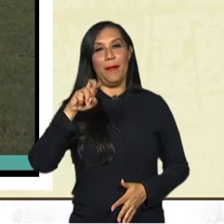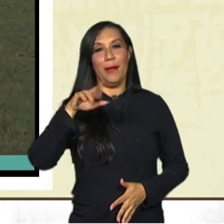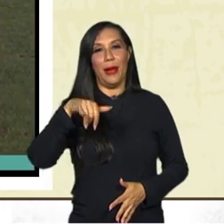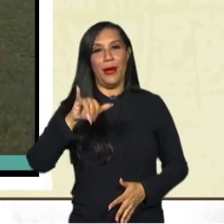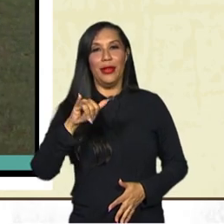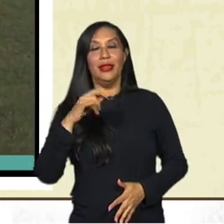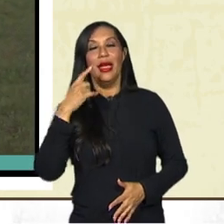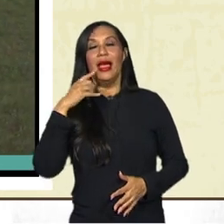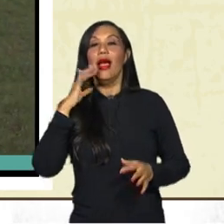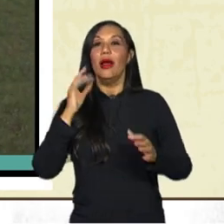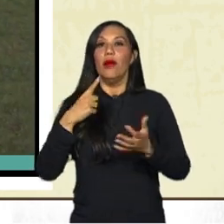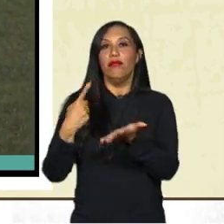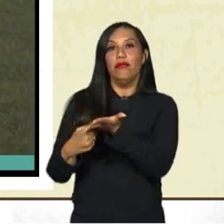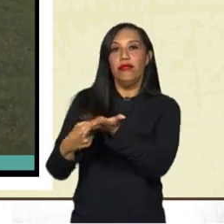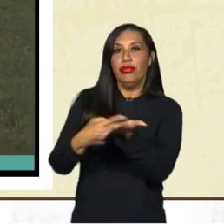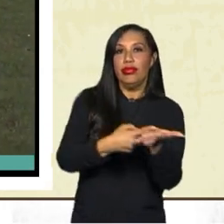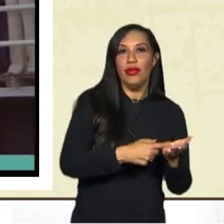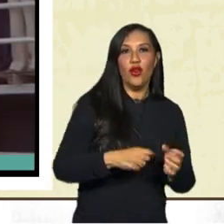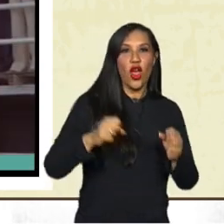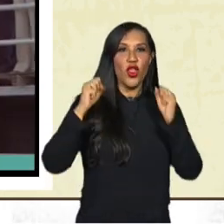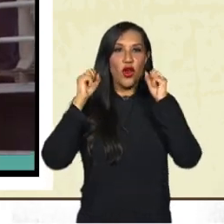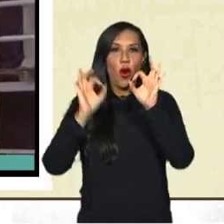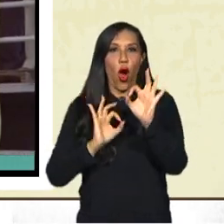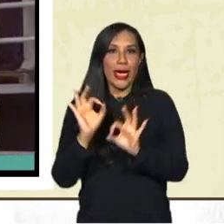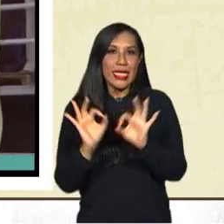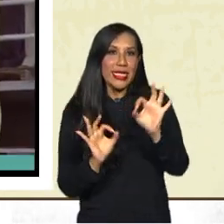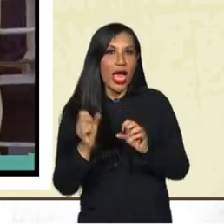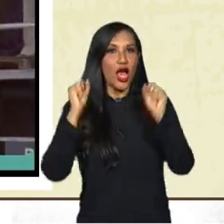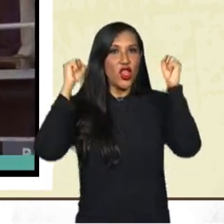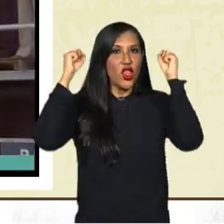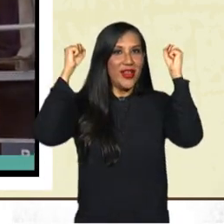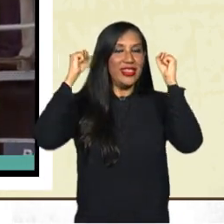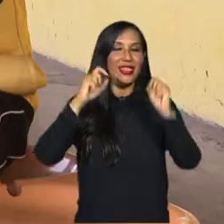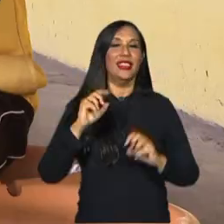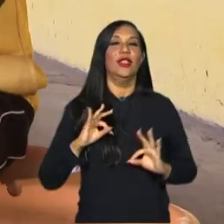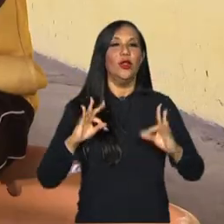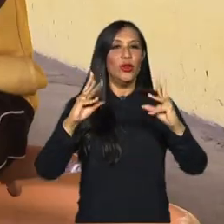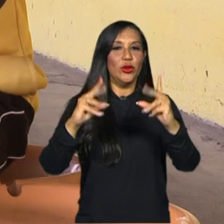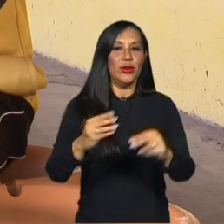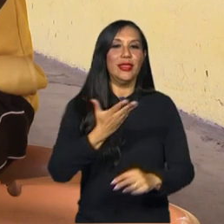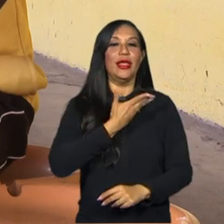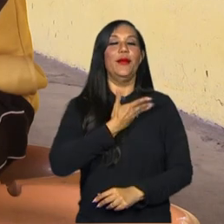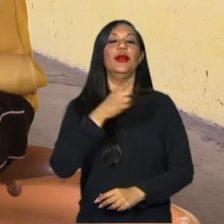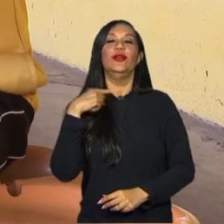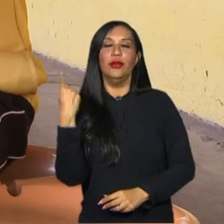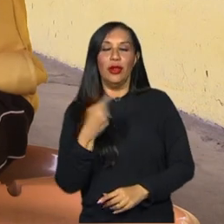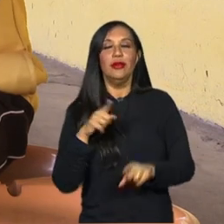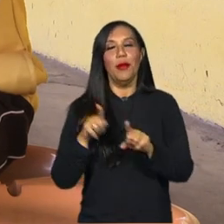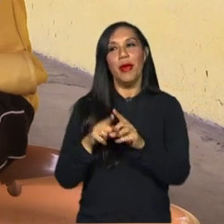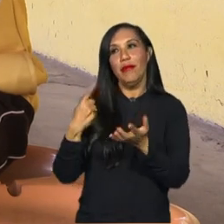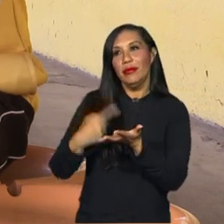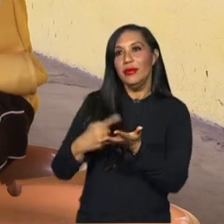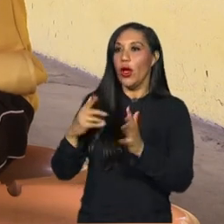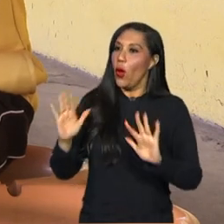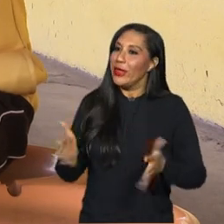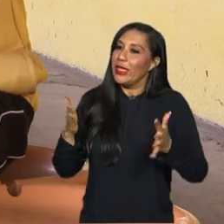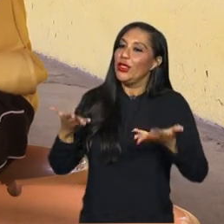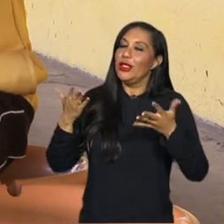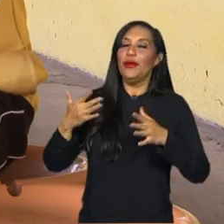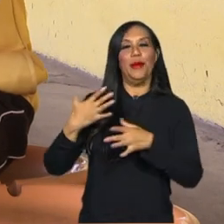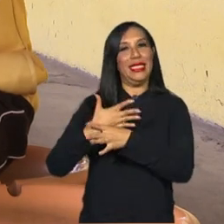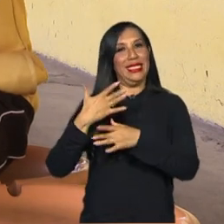montar uma torcida organizada. E outros amigos nossos também resolveram montar, porque é um incentivo da nossa